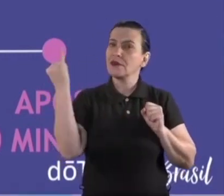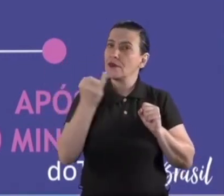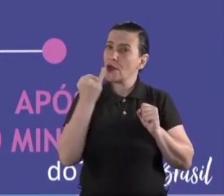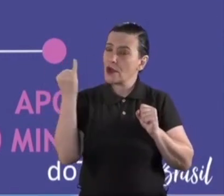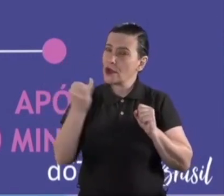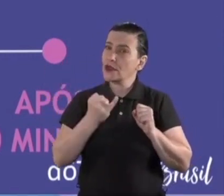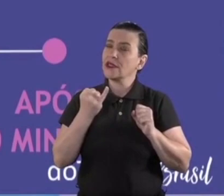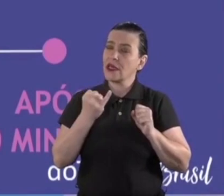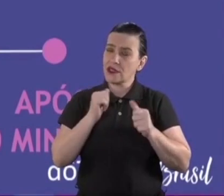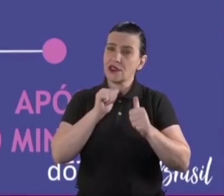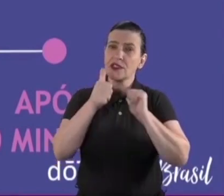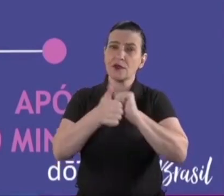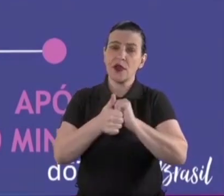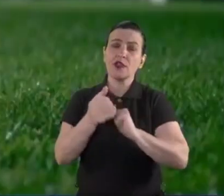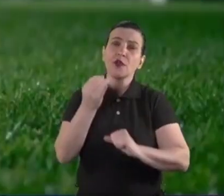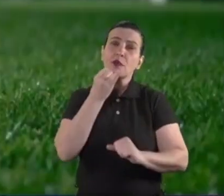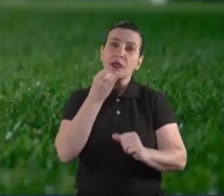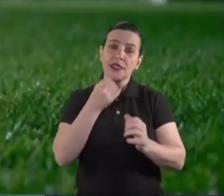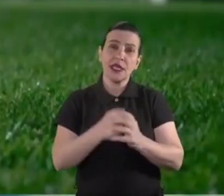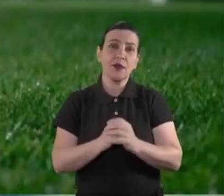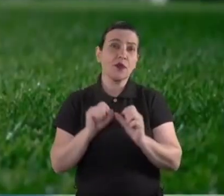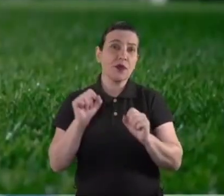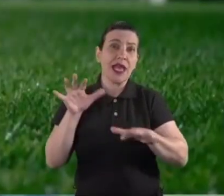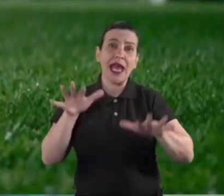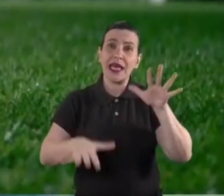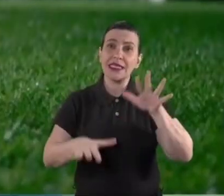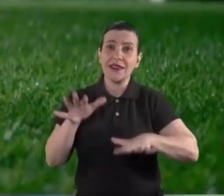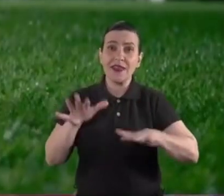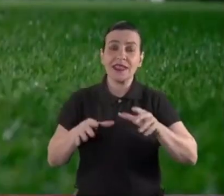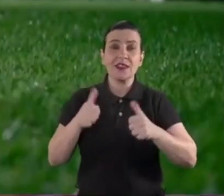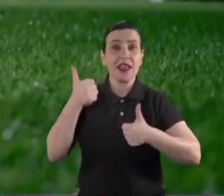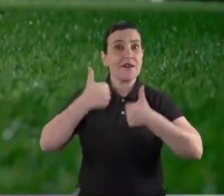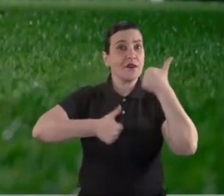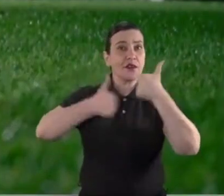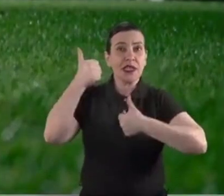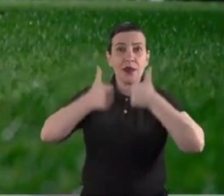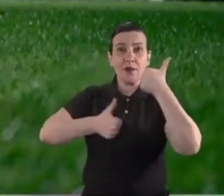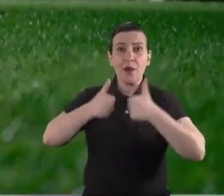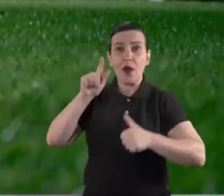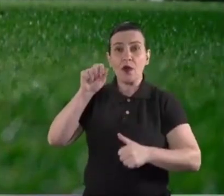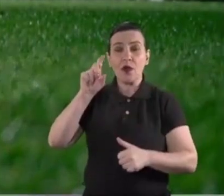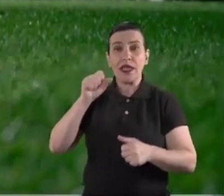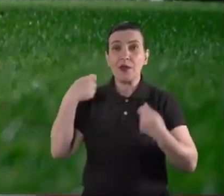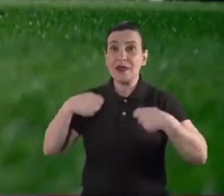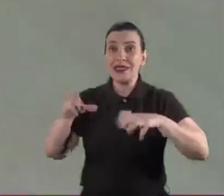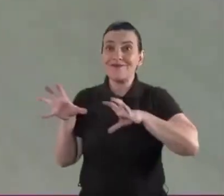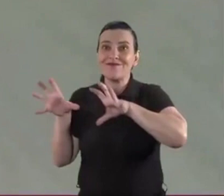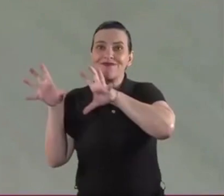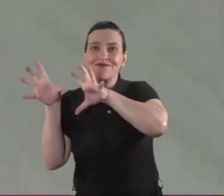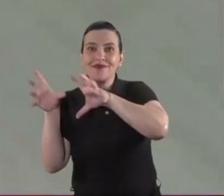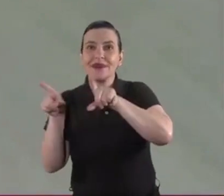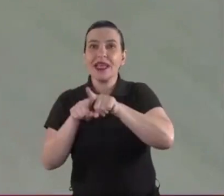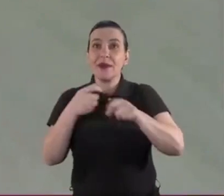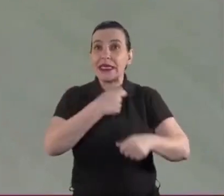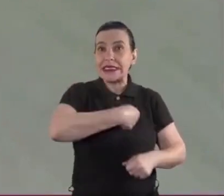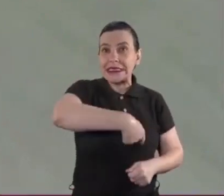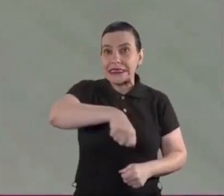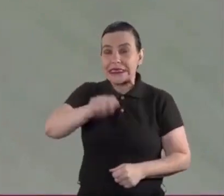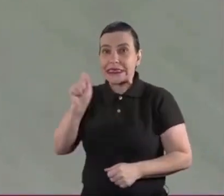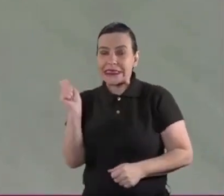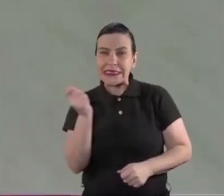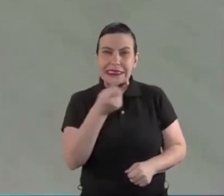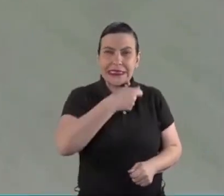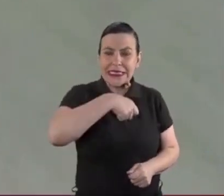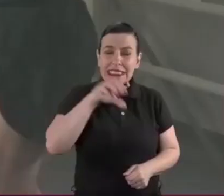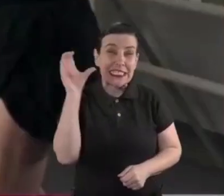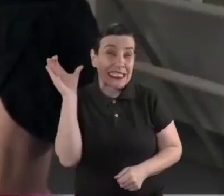em diversos esportes, como, por exemplo, para um goleiro de futebol que tem que defender um chute, um tenista que precisa reagir